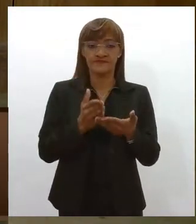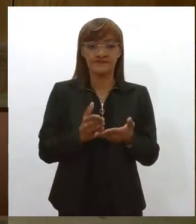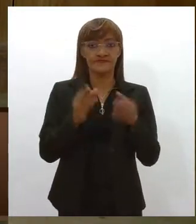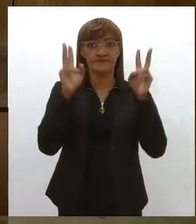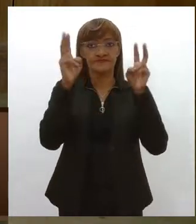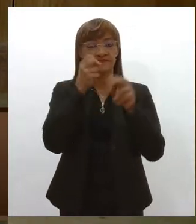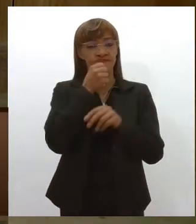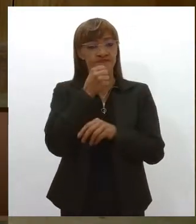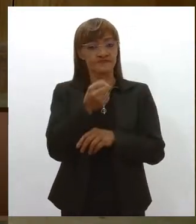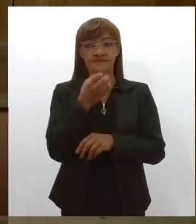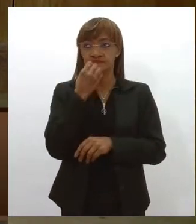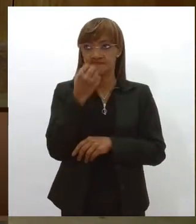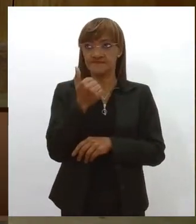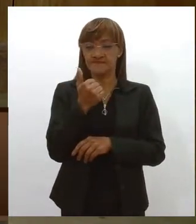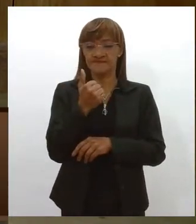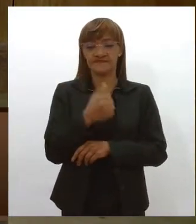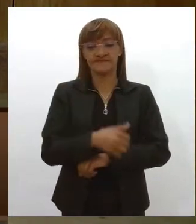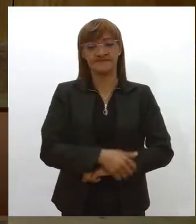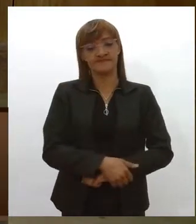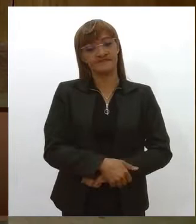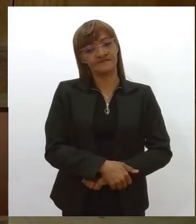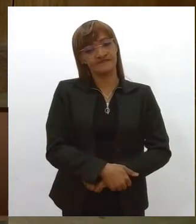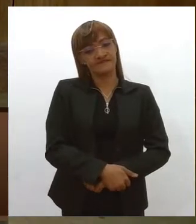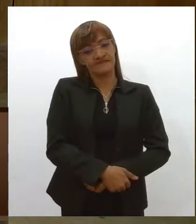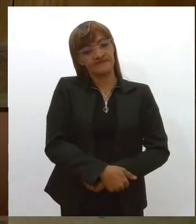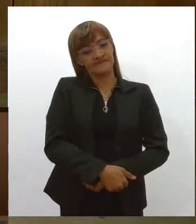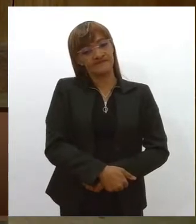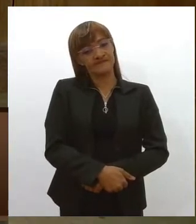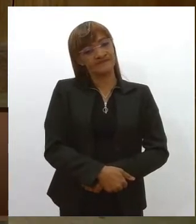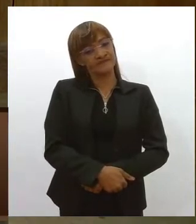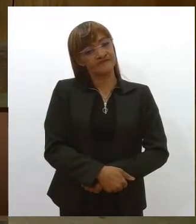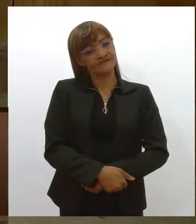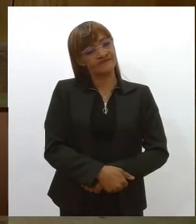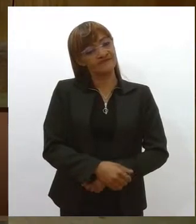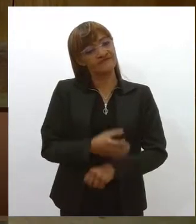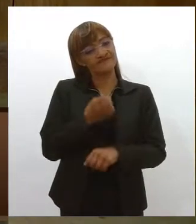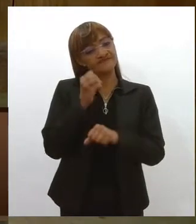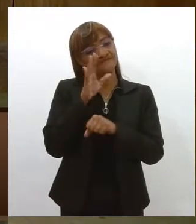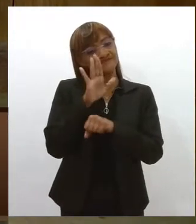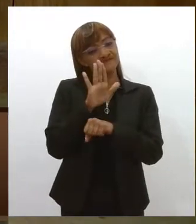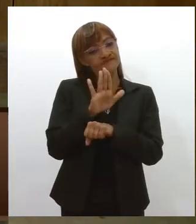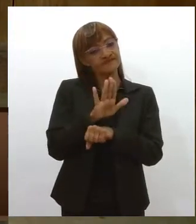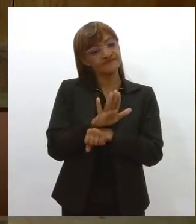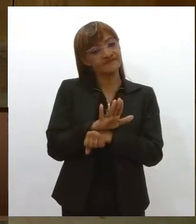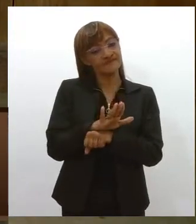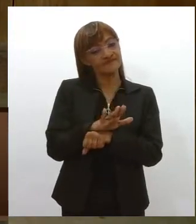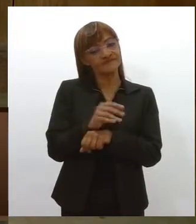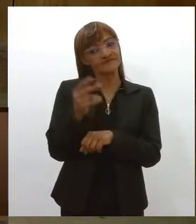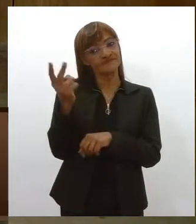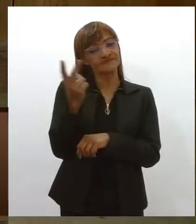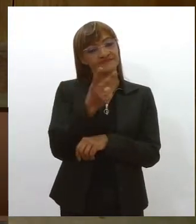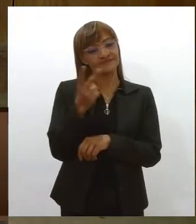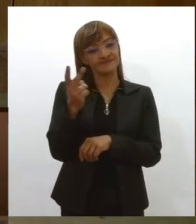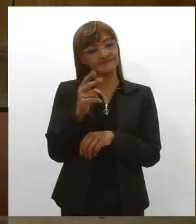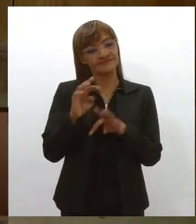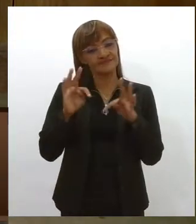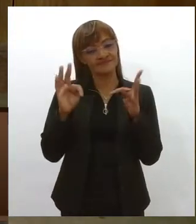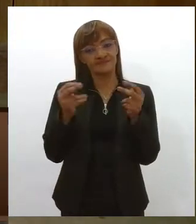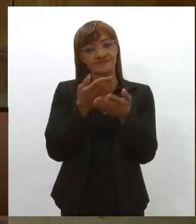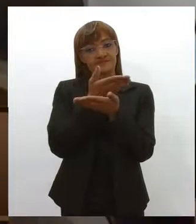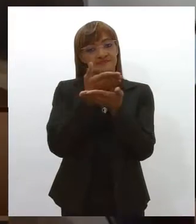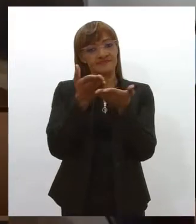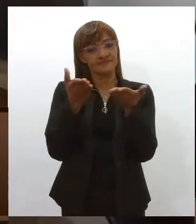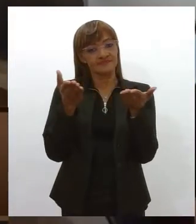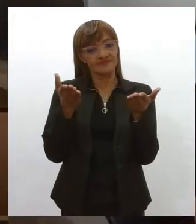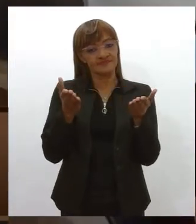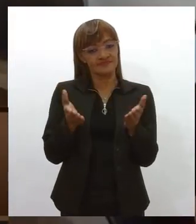Tudo bem? Tudo bem, boa tarde. Kátia, Sara, a todos vocês que fazem parte da TV Alesia, do